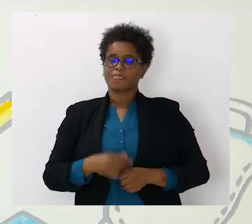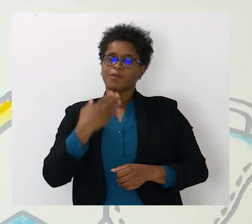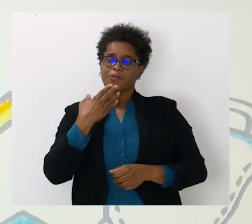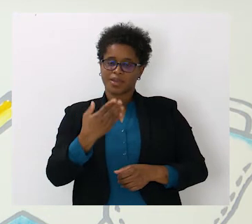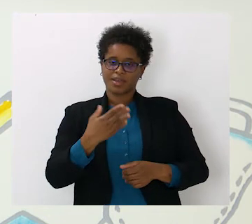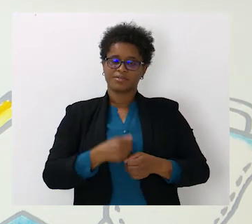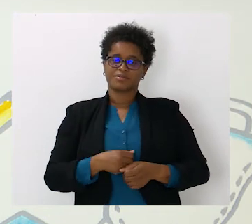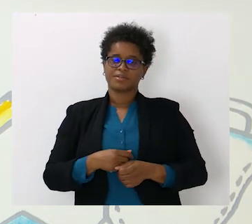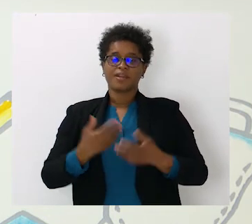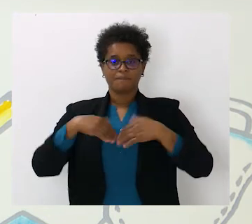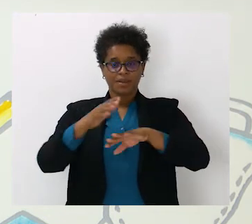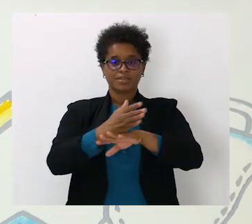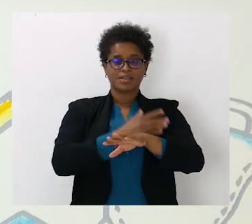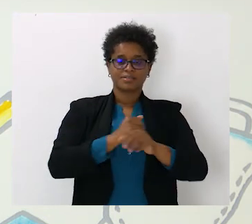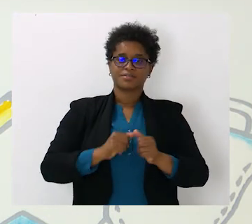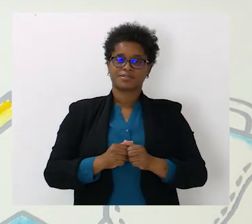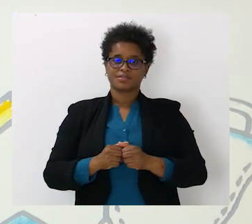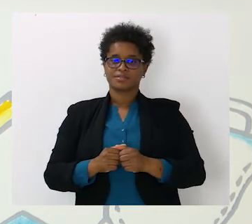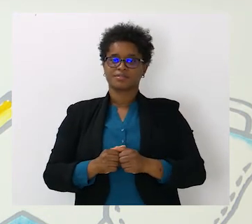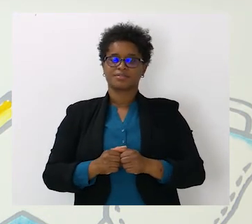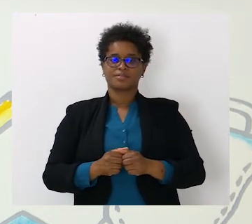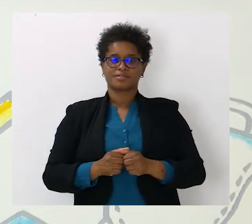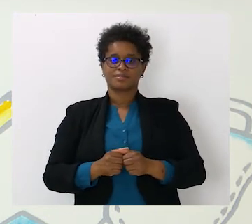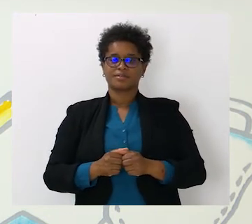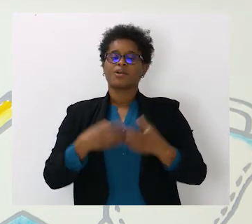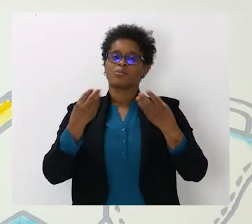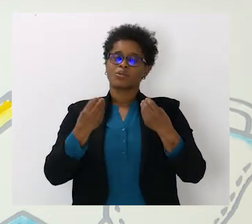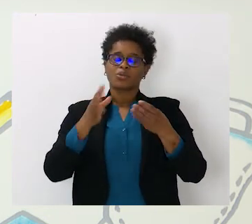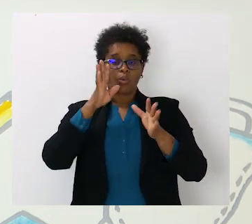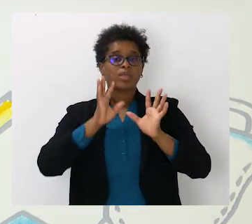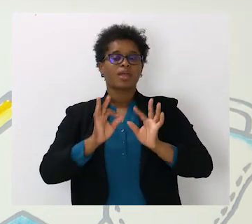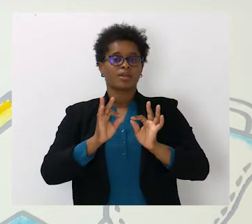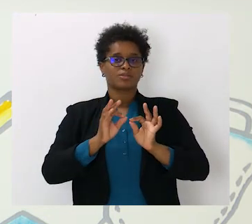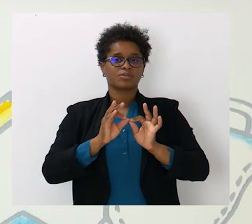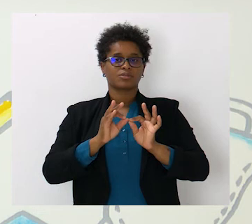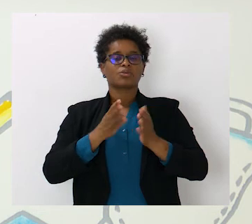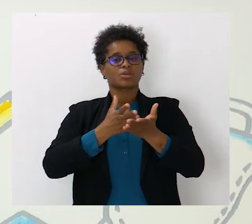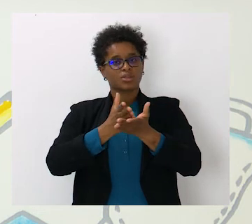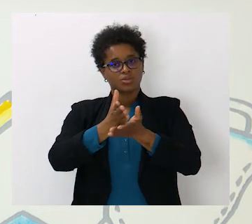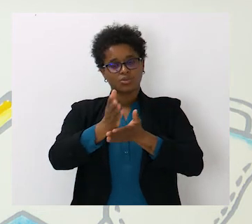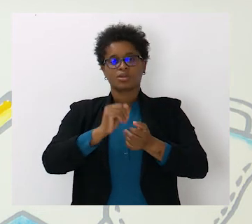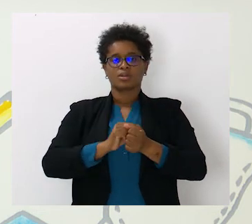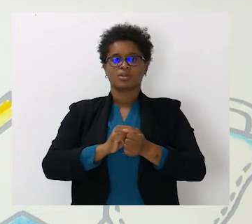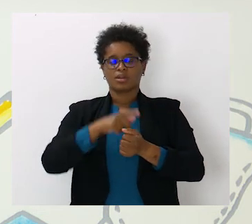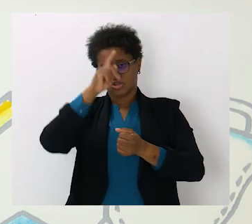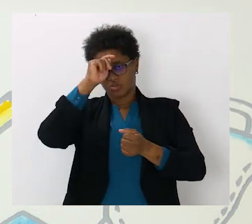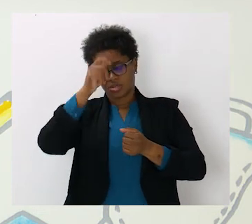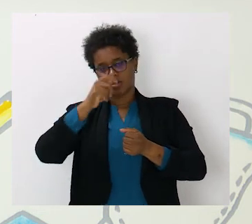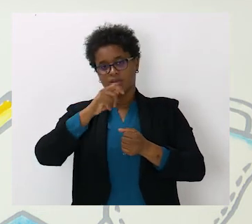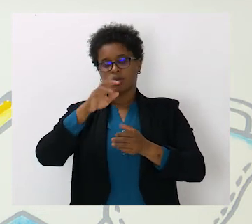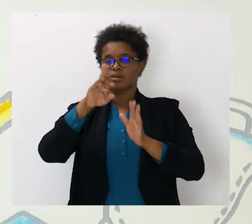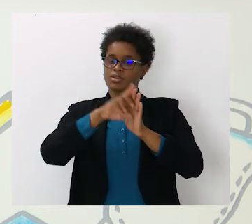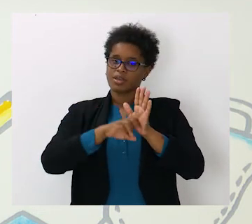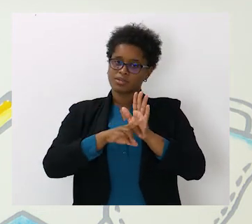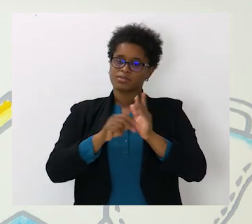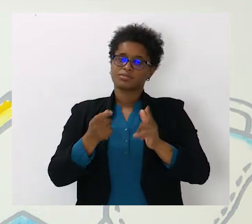E muito obrigado. Mas antes de mais, muito cuidado. Continuem a respeitar